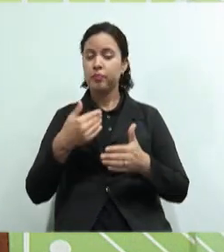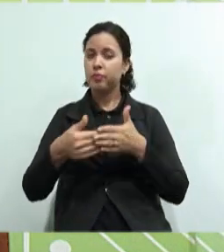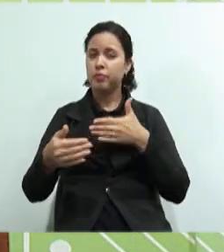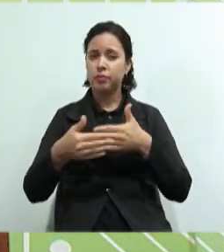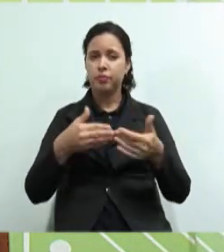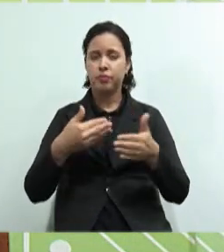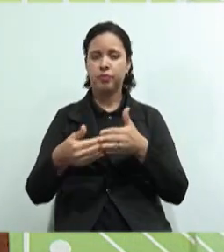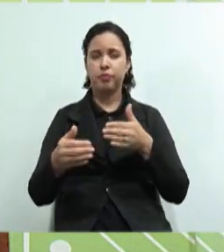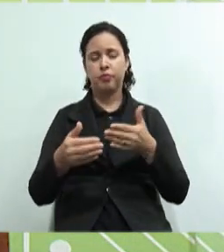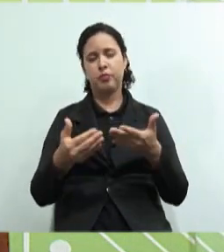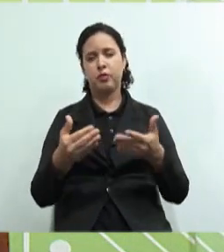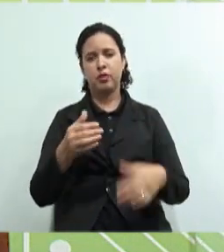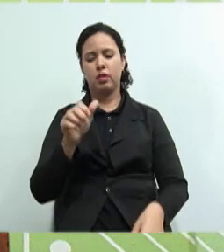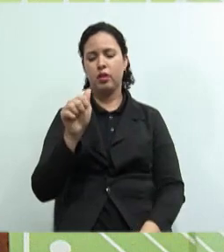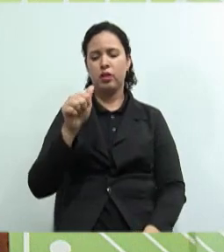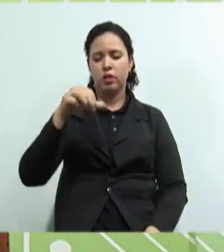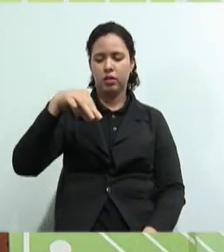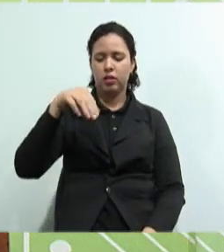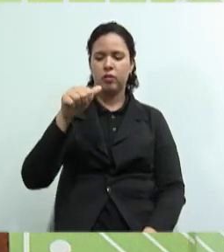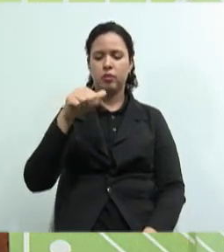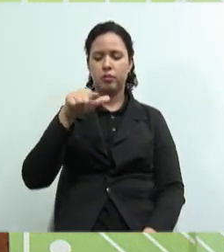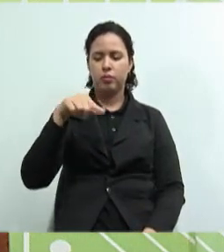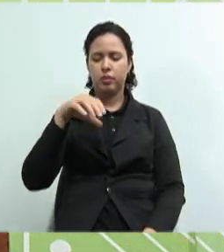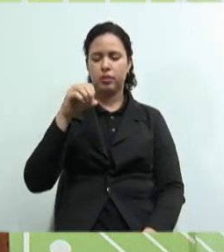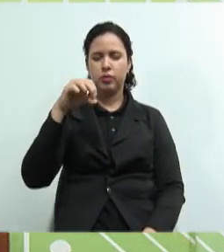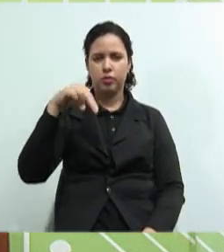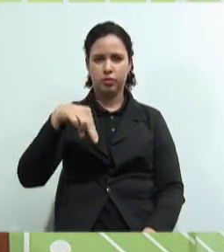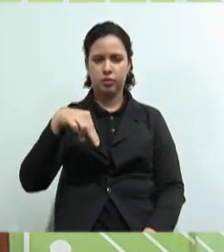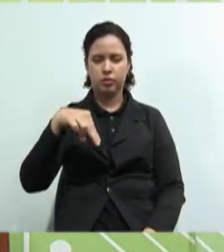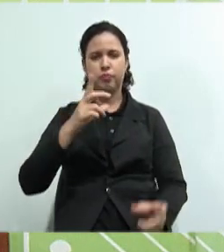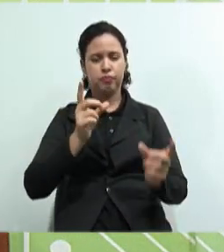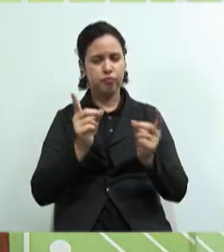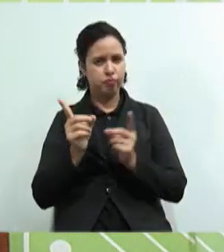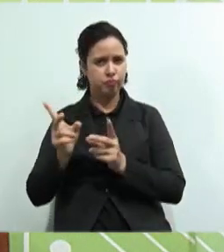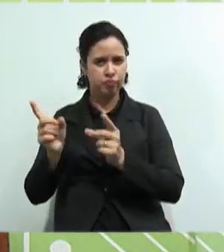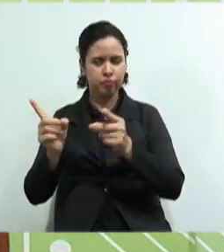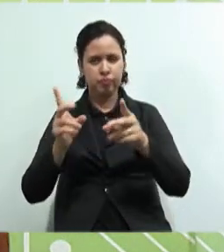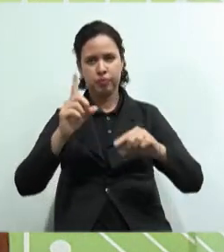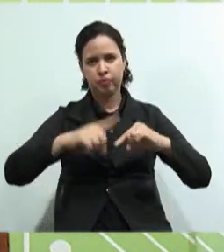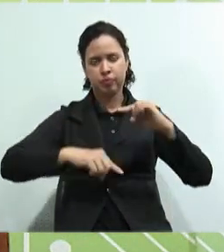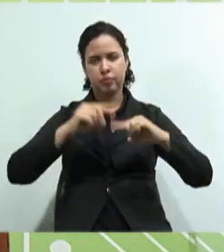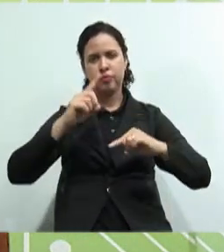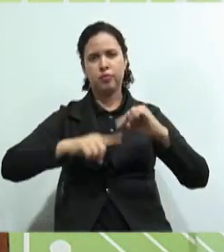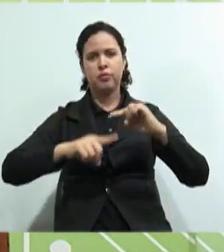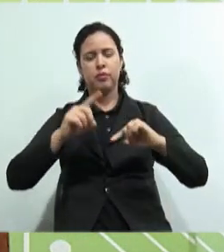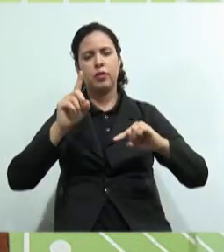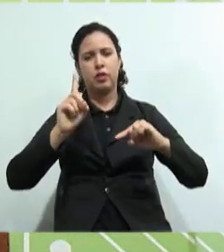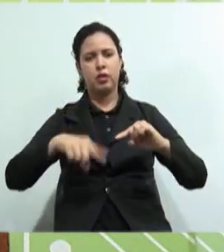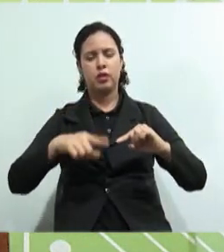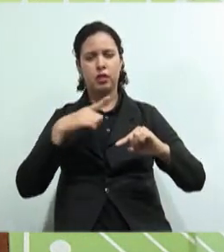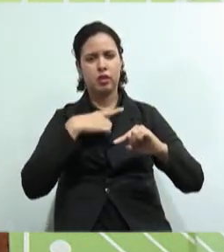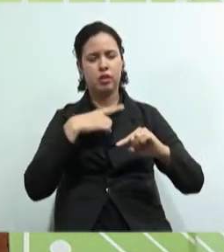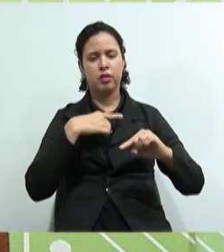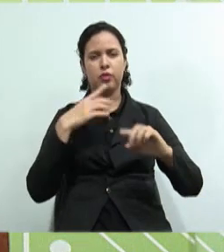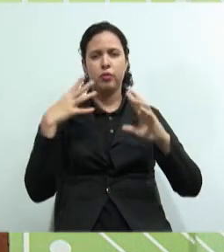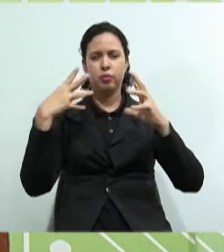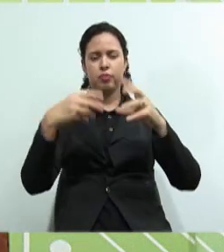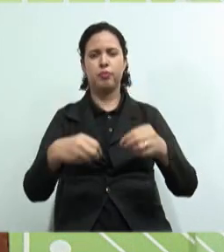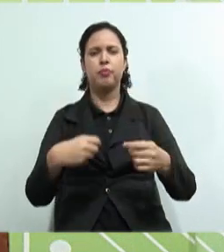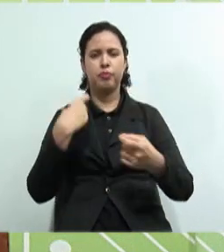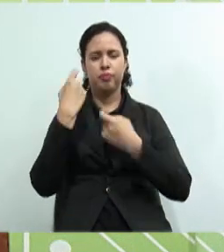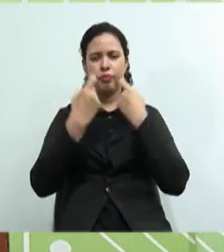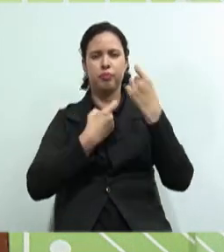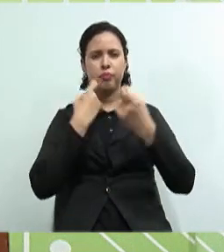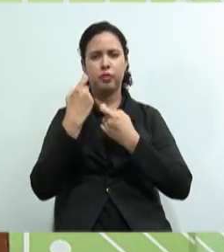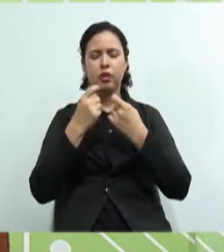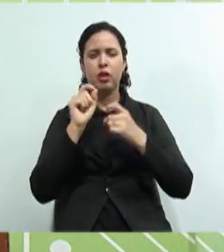a Amazon mesmo já comercializa muitos produtos dessa Whole Foods, e que já são produtos que estão tendo toda essa preocupação. Quem está